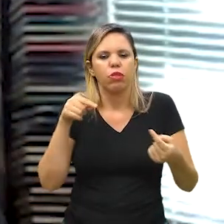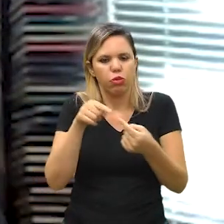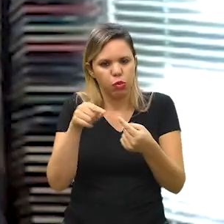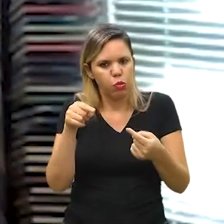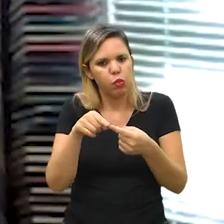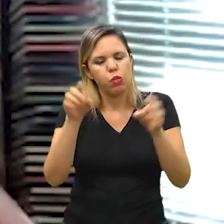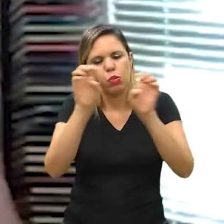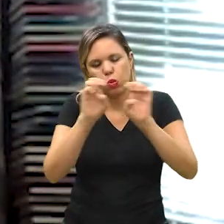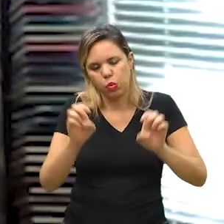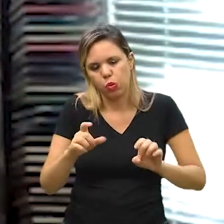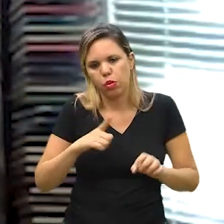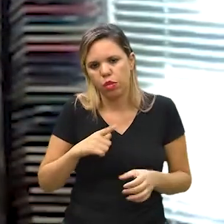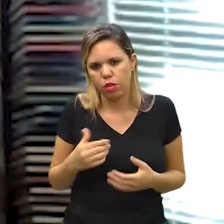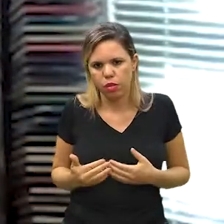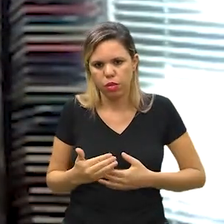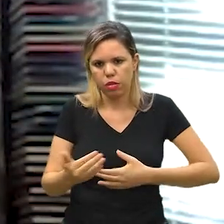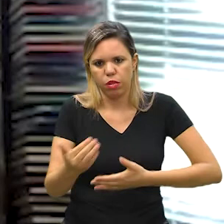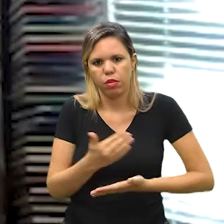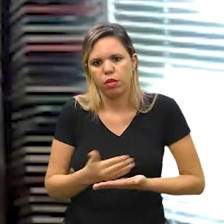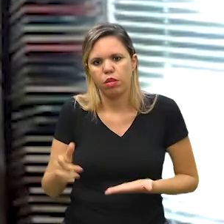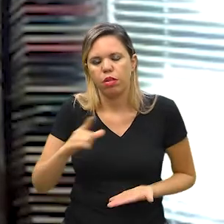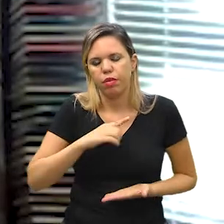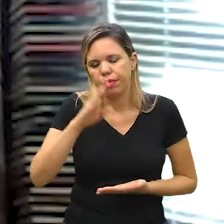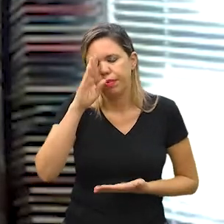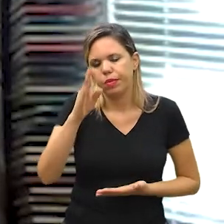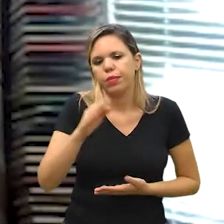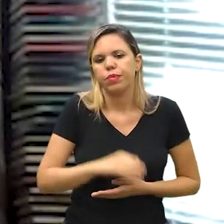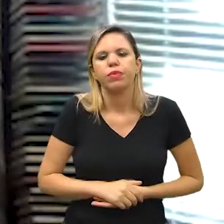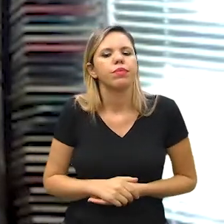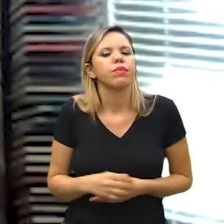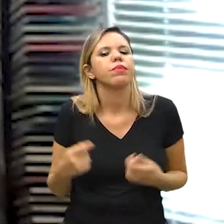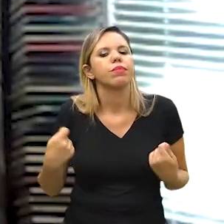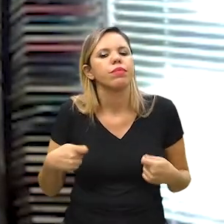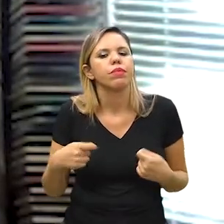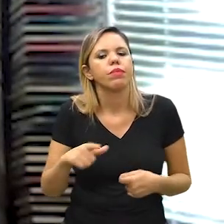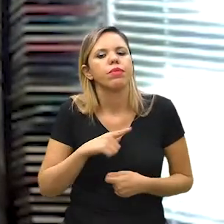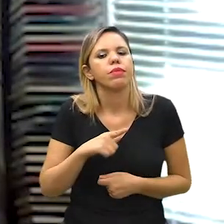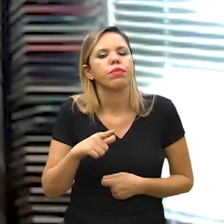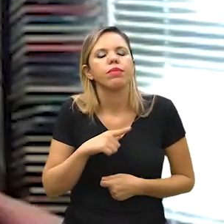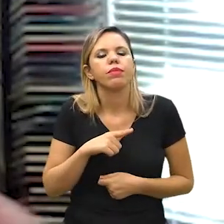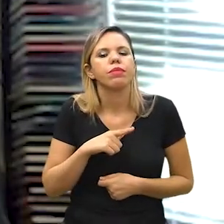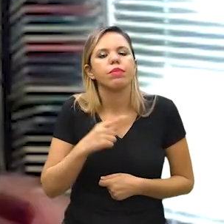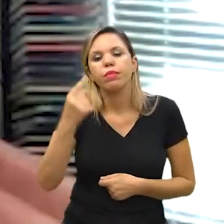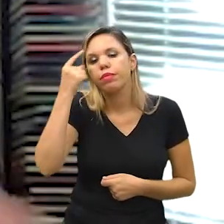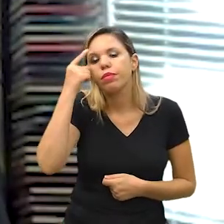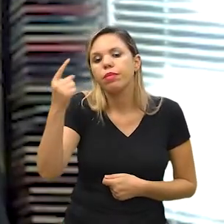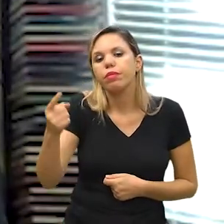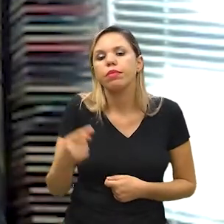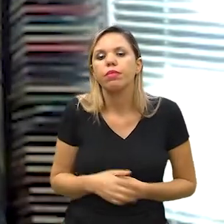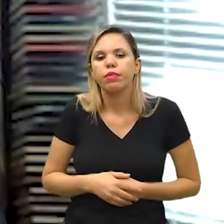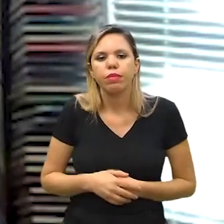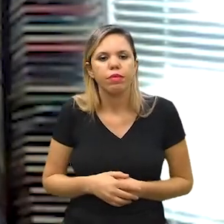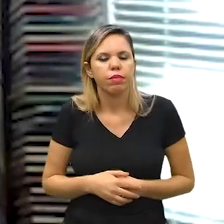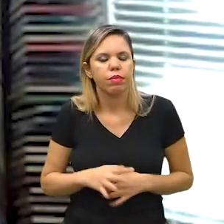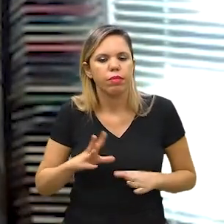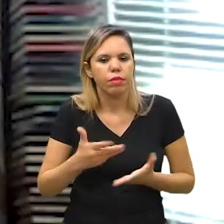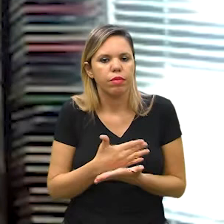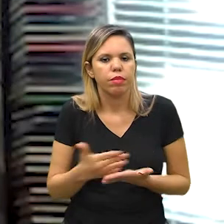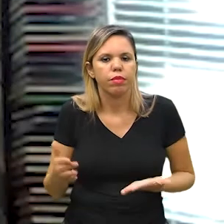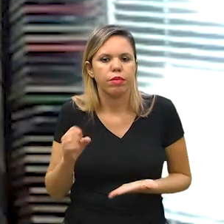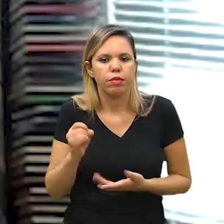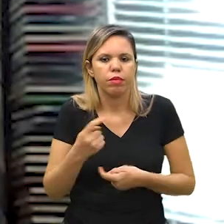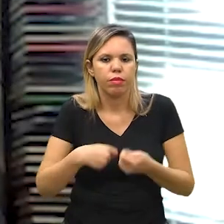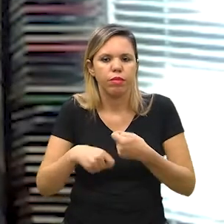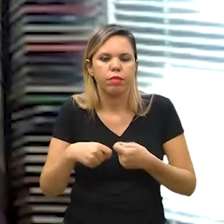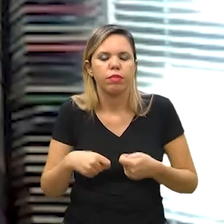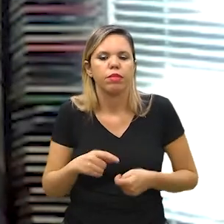preencher essa estrutura, mesmo porque a gente parte do princípio que ele precisa ter a ideia, né, para ele